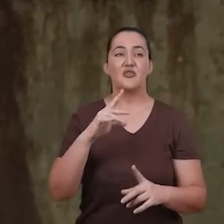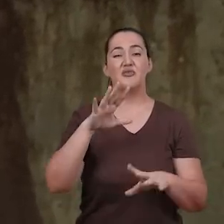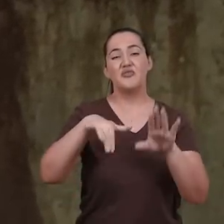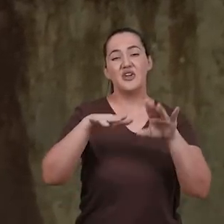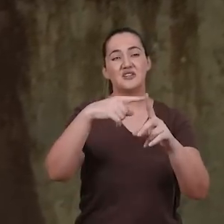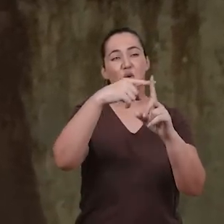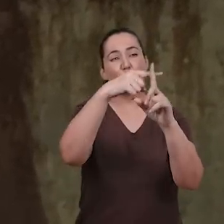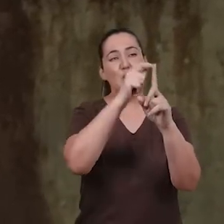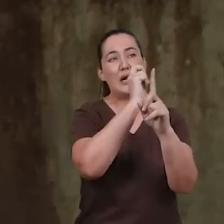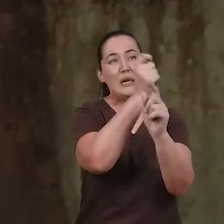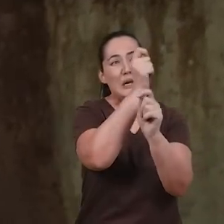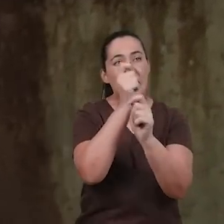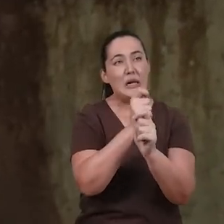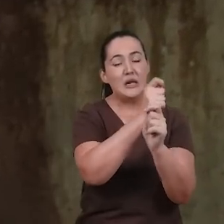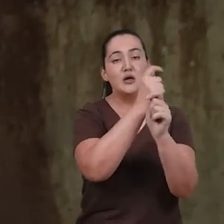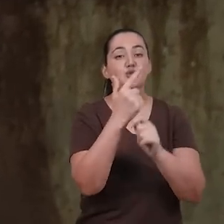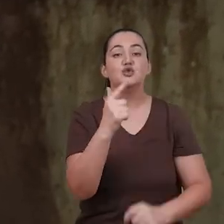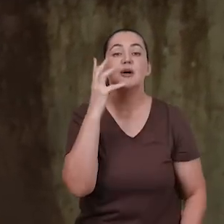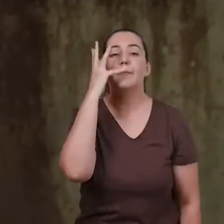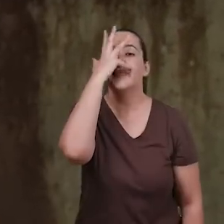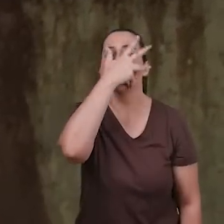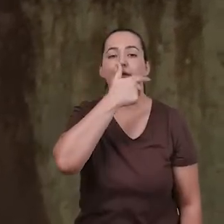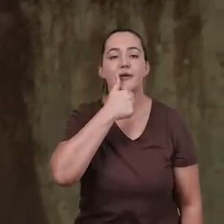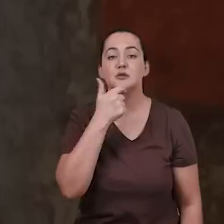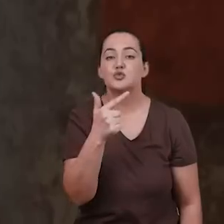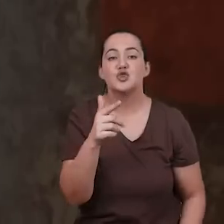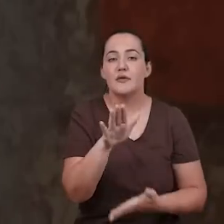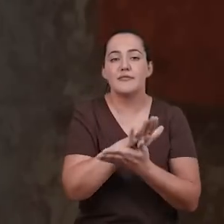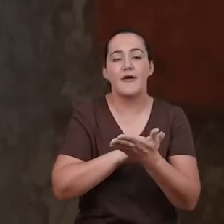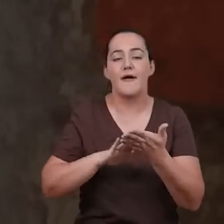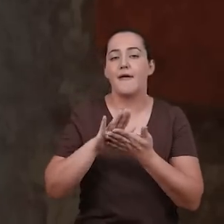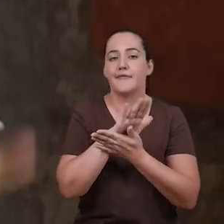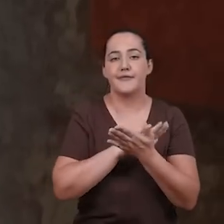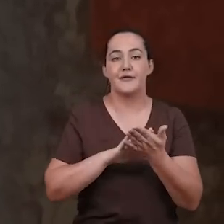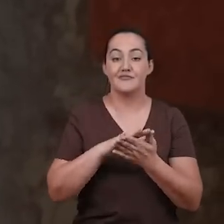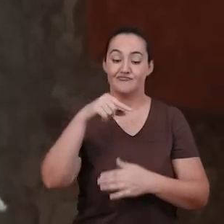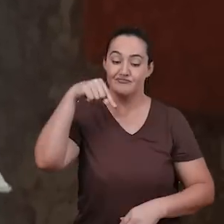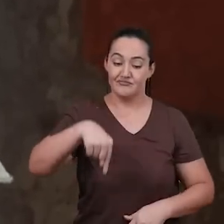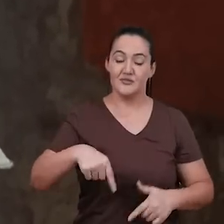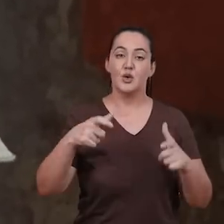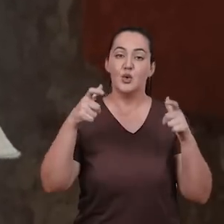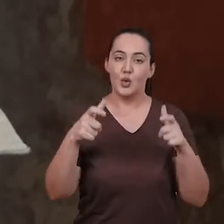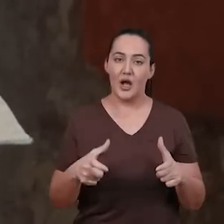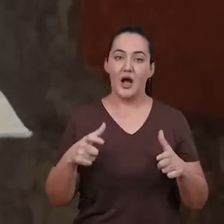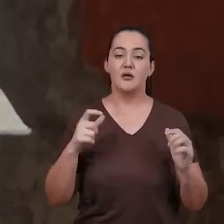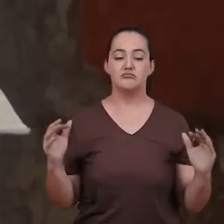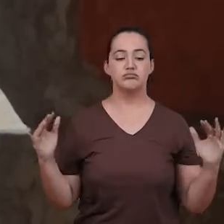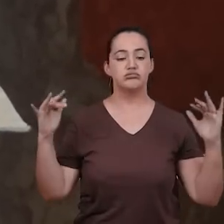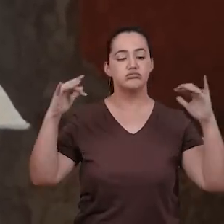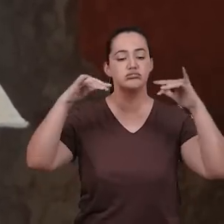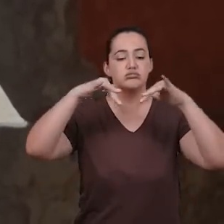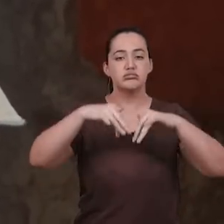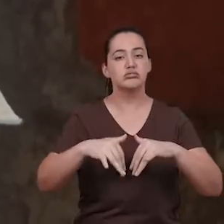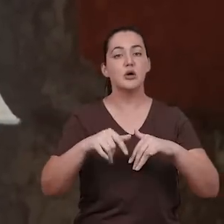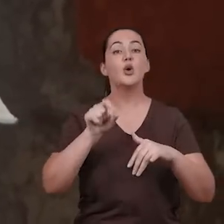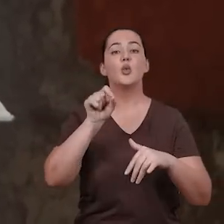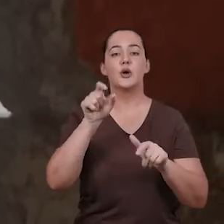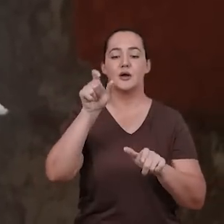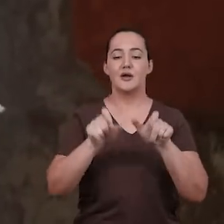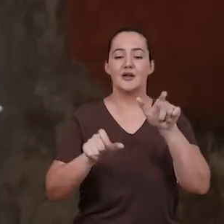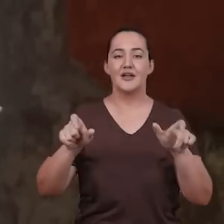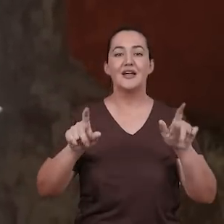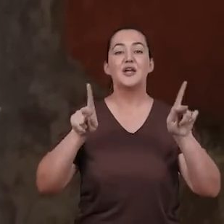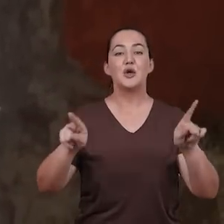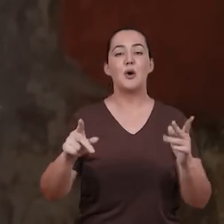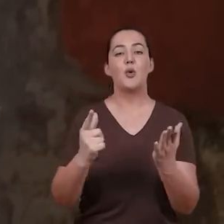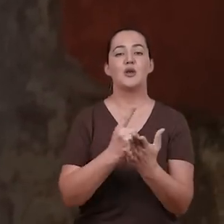feita ali na rocha e nada mais. Não havia beleza. É nesse lugar que se reuniam aqueles que, como